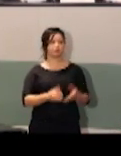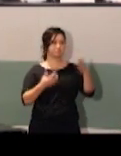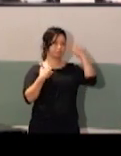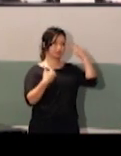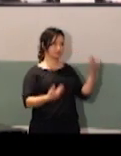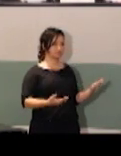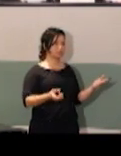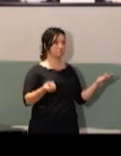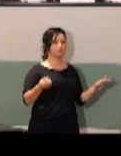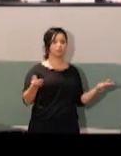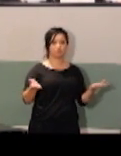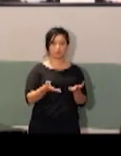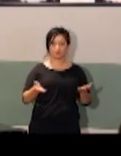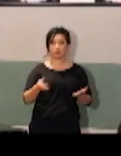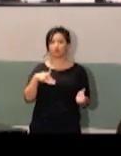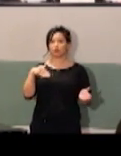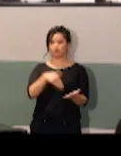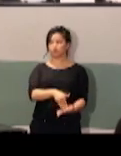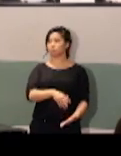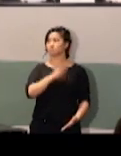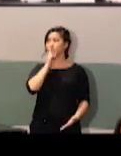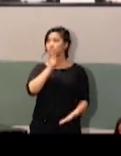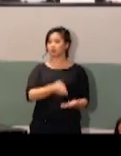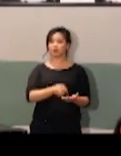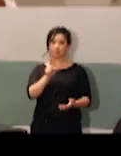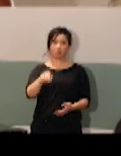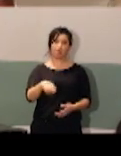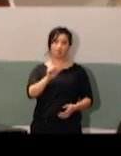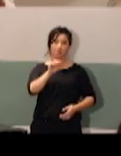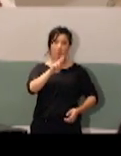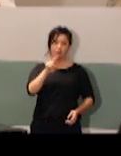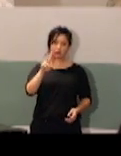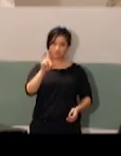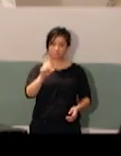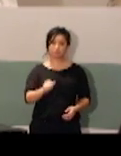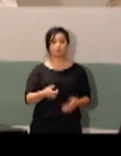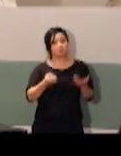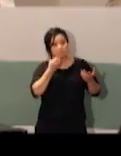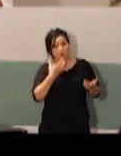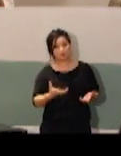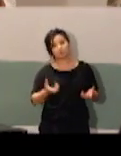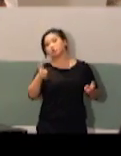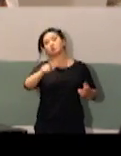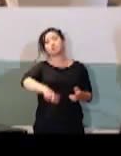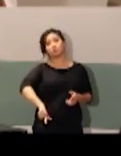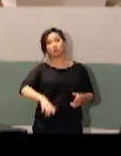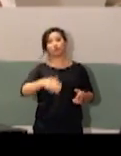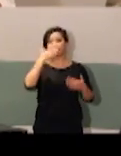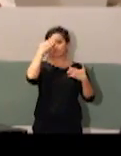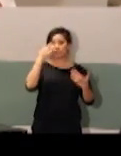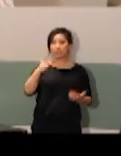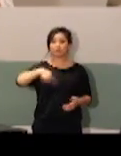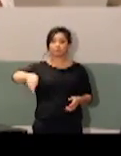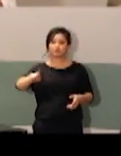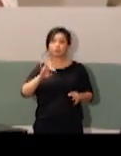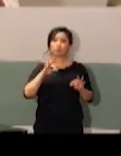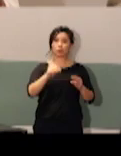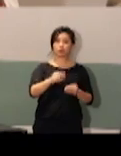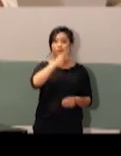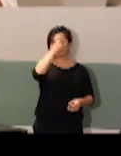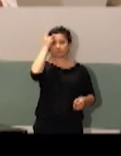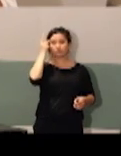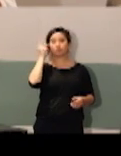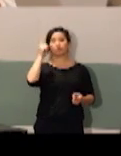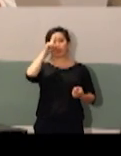tema é o candidato Arruda. Bom, mais uma vez eu agradeço a todos os candidatos de concordarem que o metrô era a solução. Quando fui